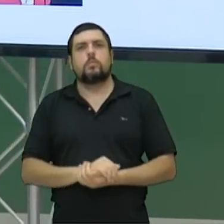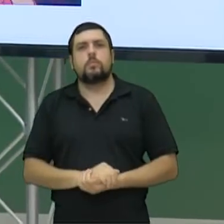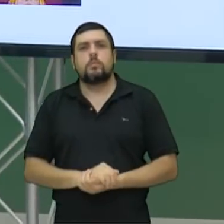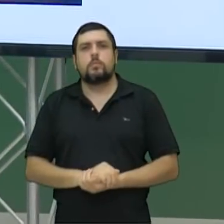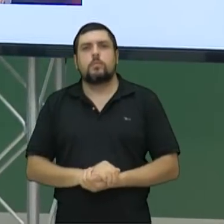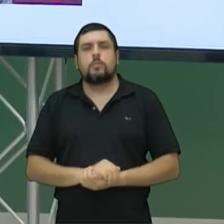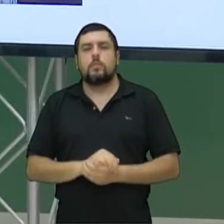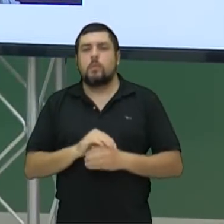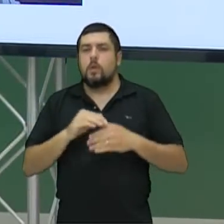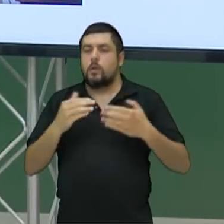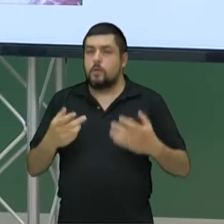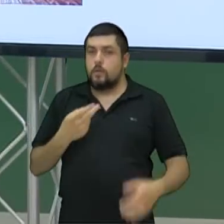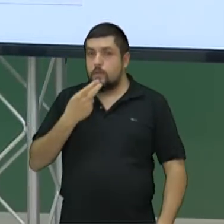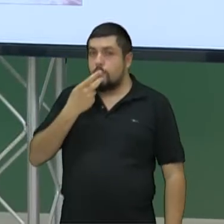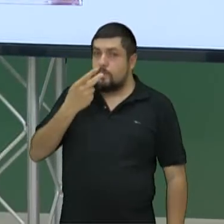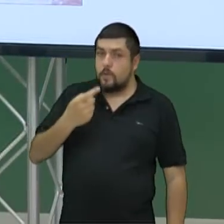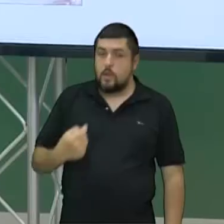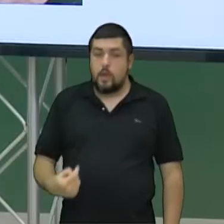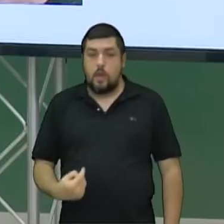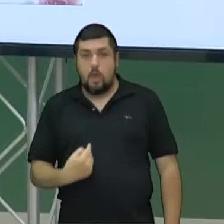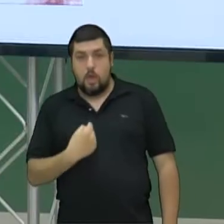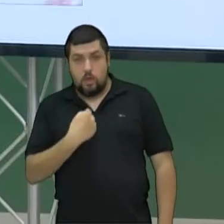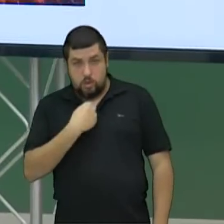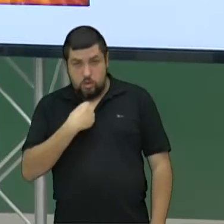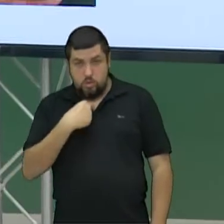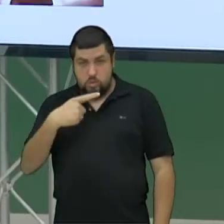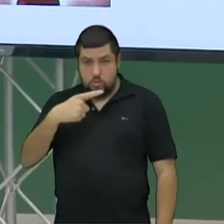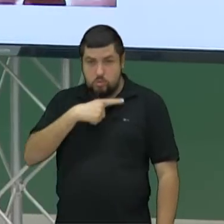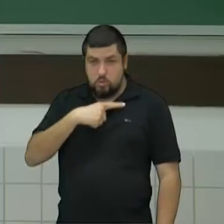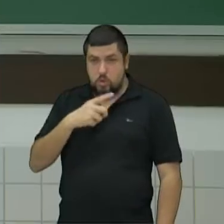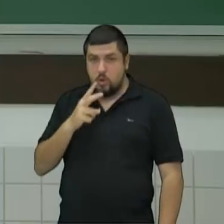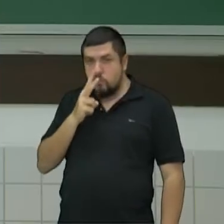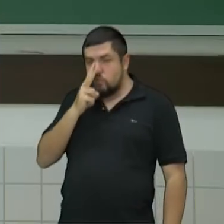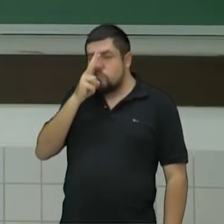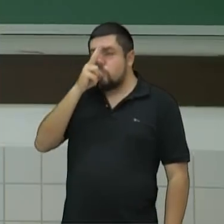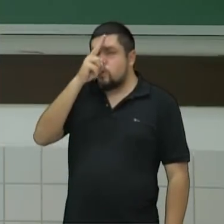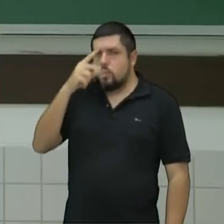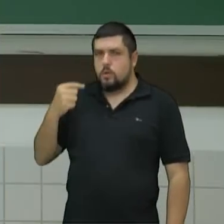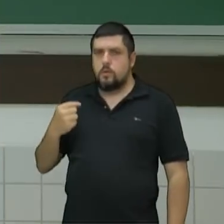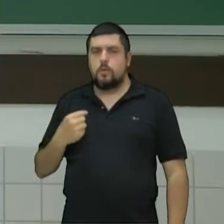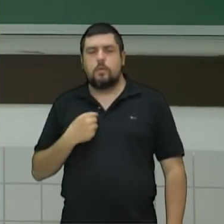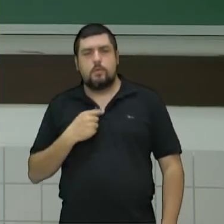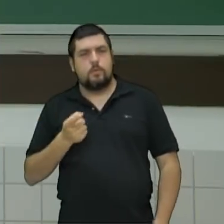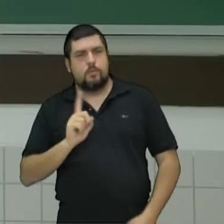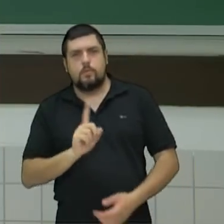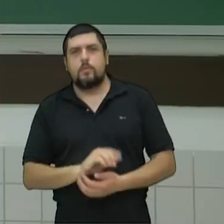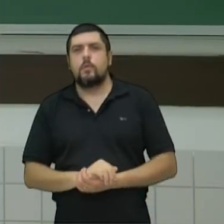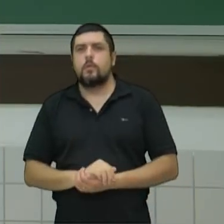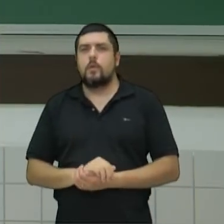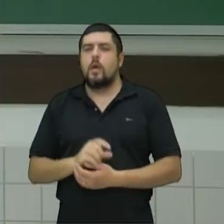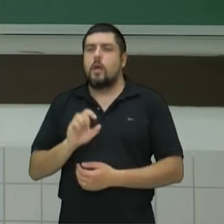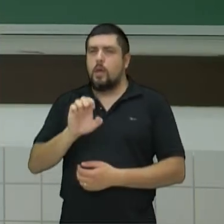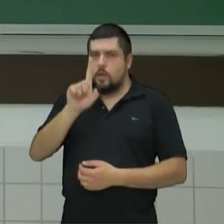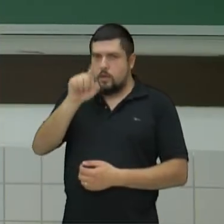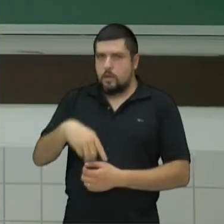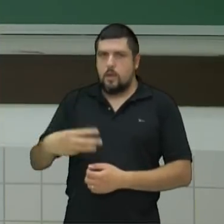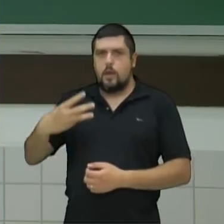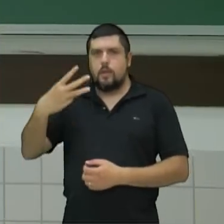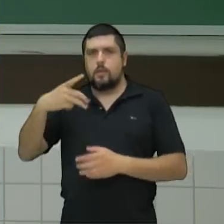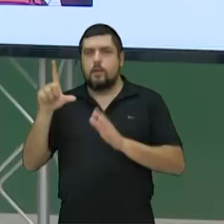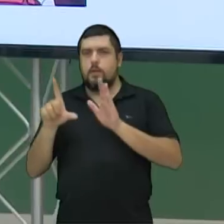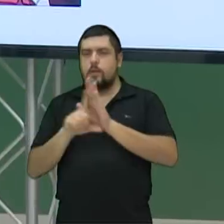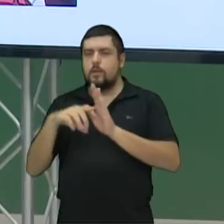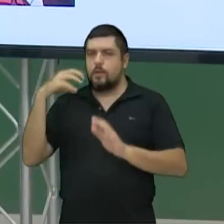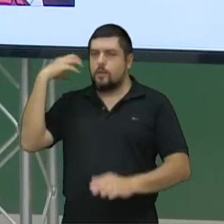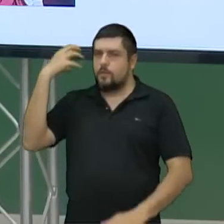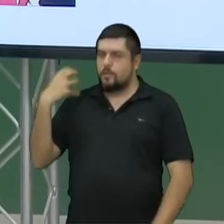eu tenho a força, na realidade é uma mentira, né? É uma pegadinha da terceira lei de Newton, certo? Malandragem, né? Eu